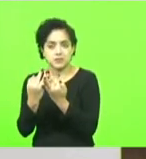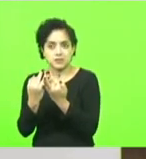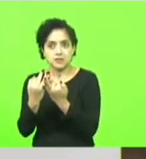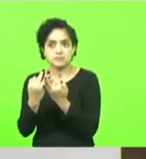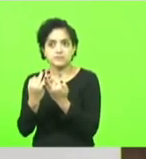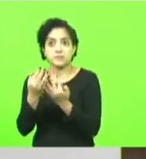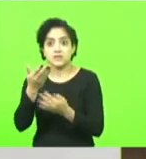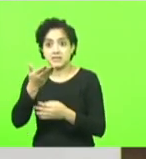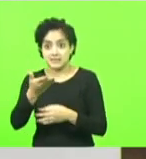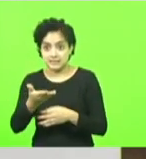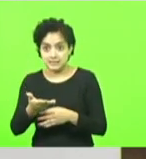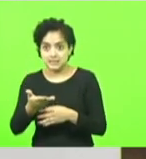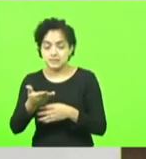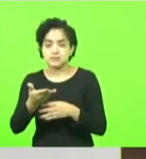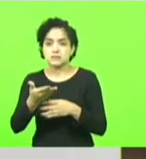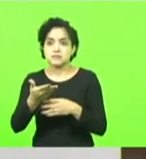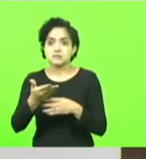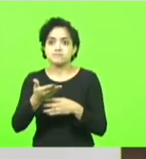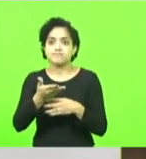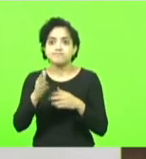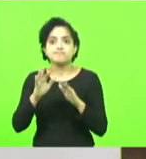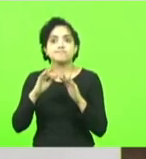que chegam ao cabo.